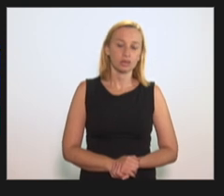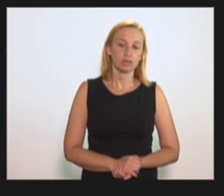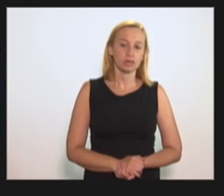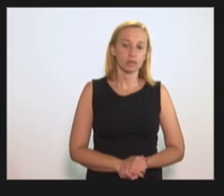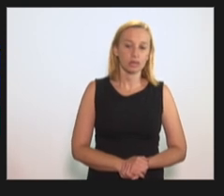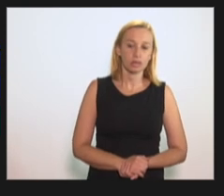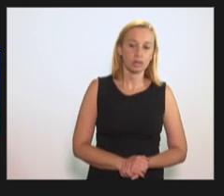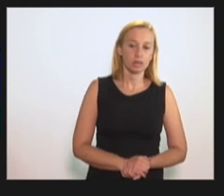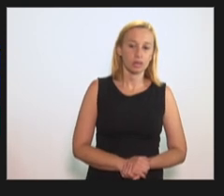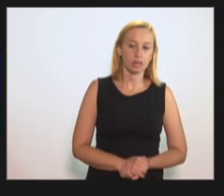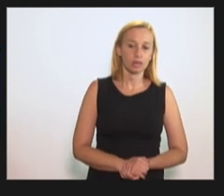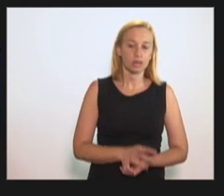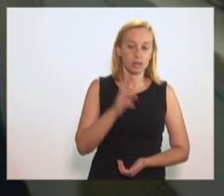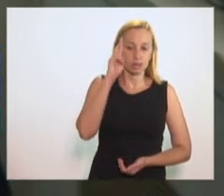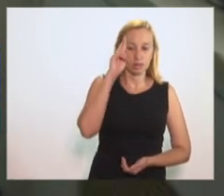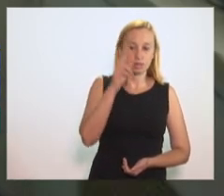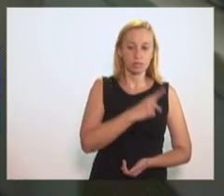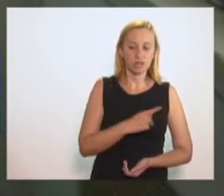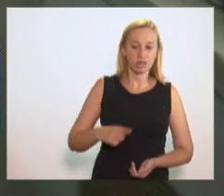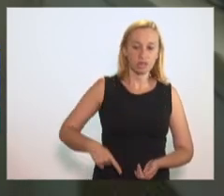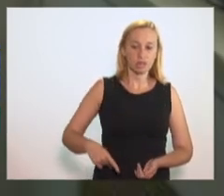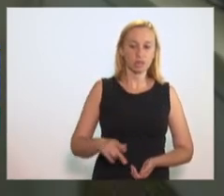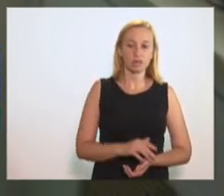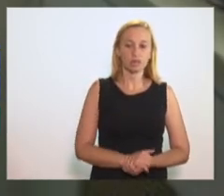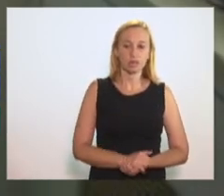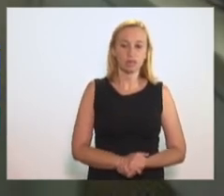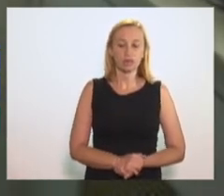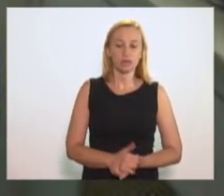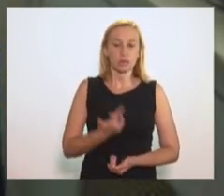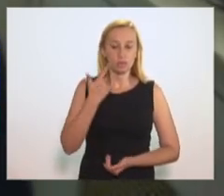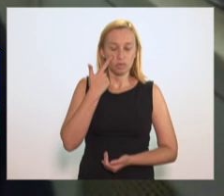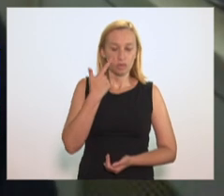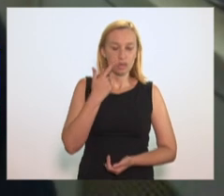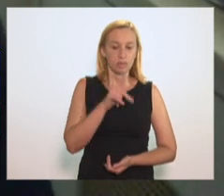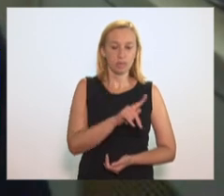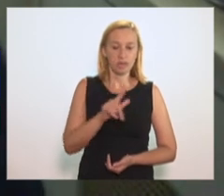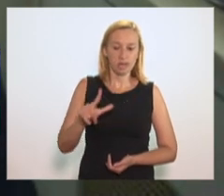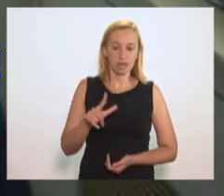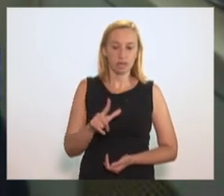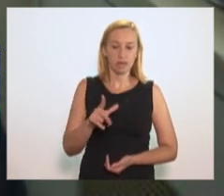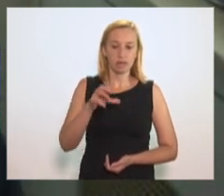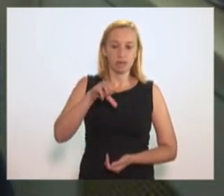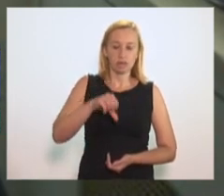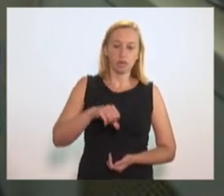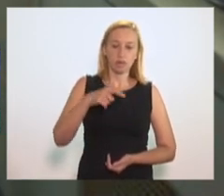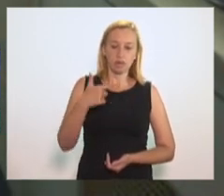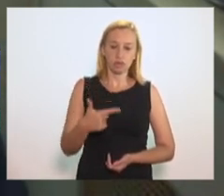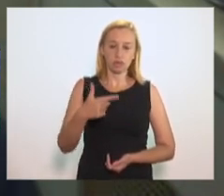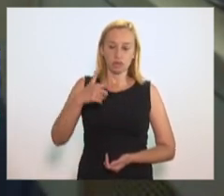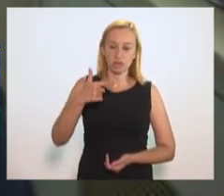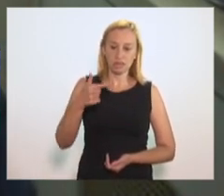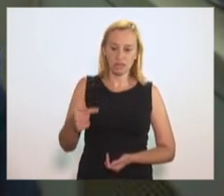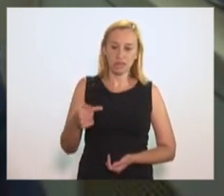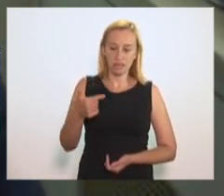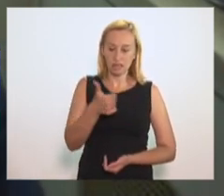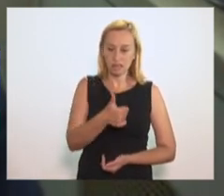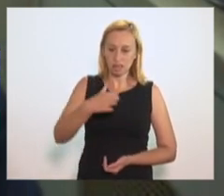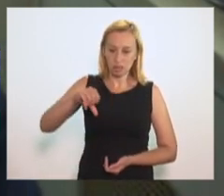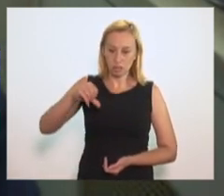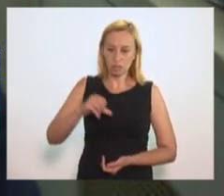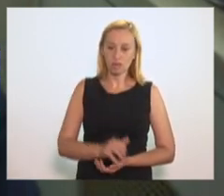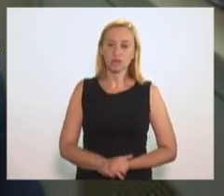senhor presidente estou pegando aqui o PL 927 de 19